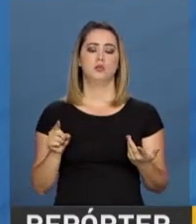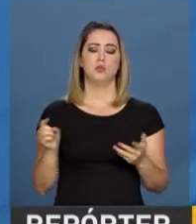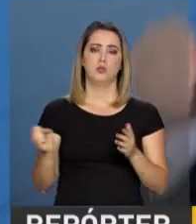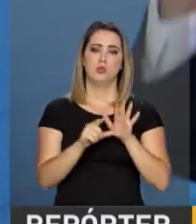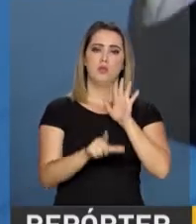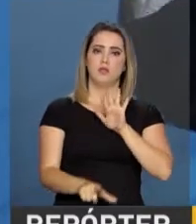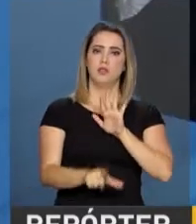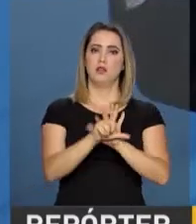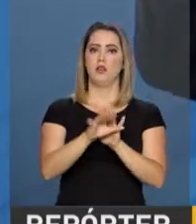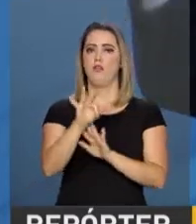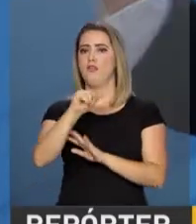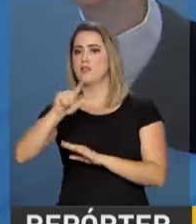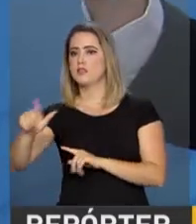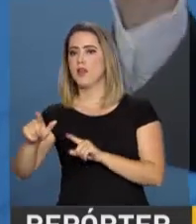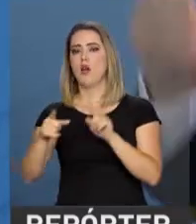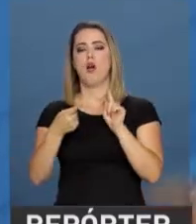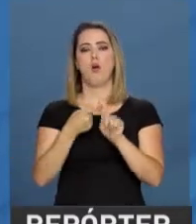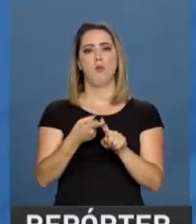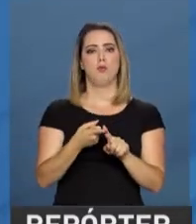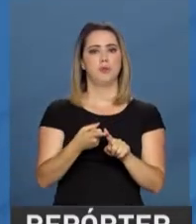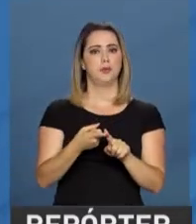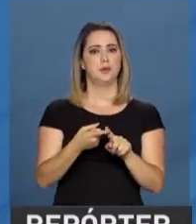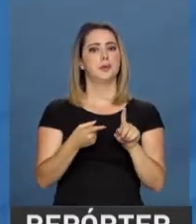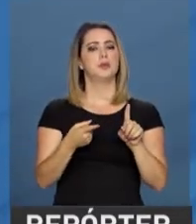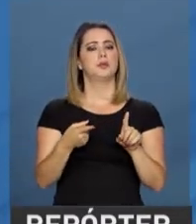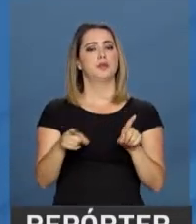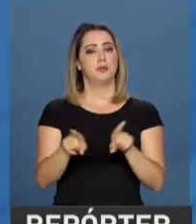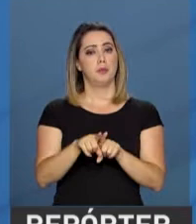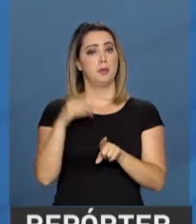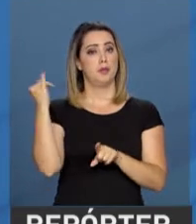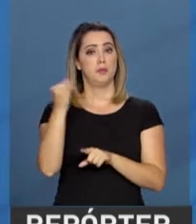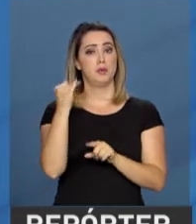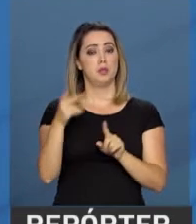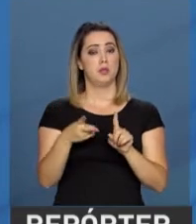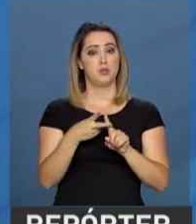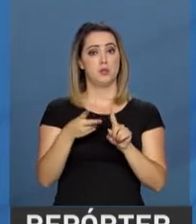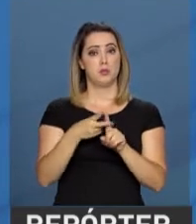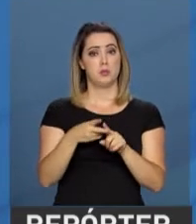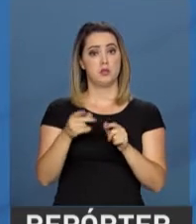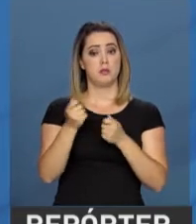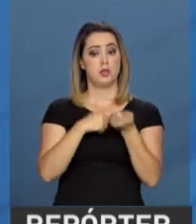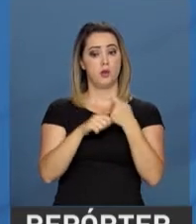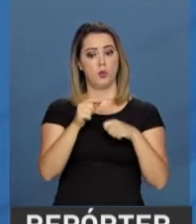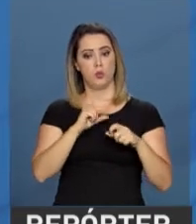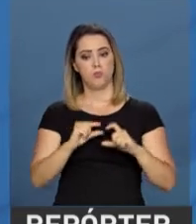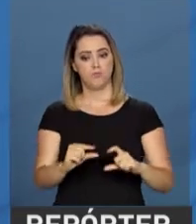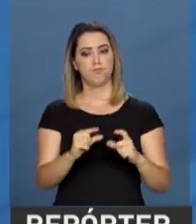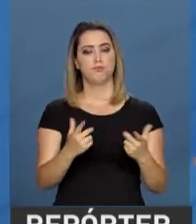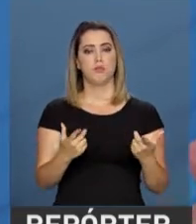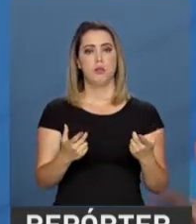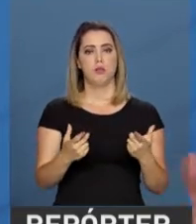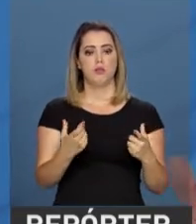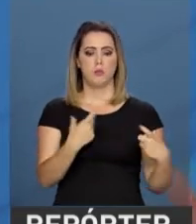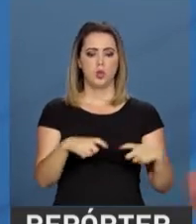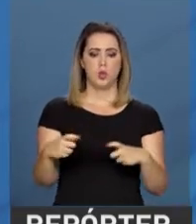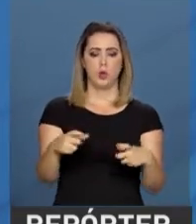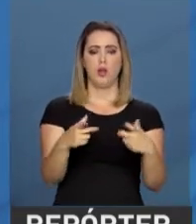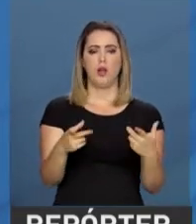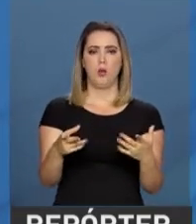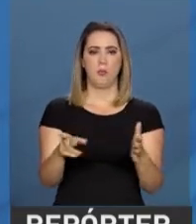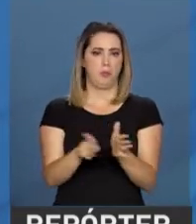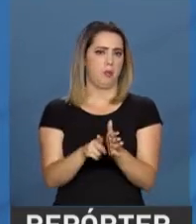mudanças na área fiscal importante, mas também na agenda microeconômica, né? E,